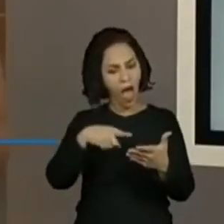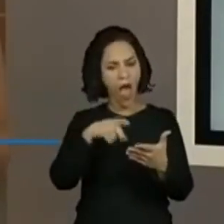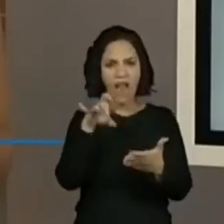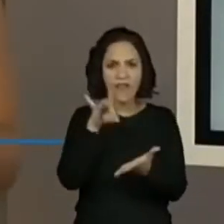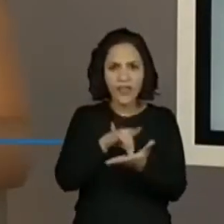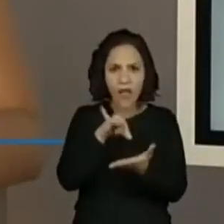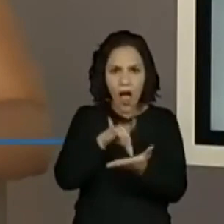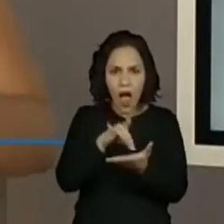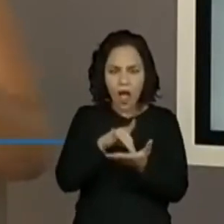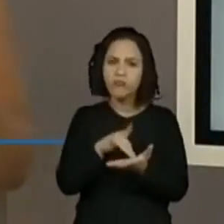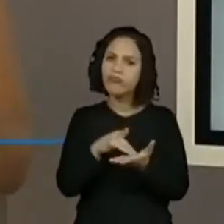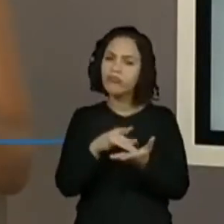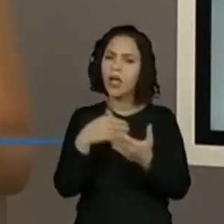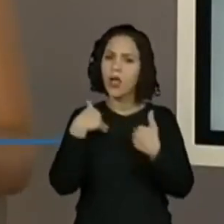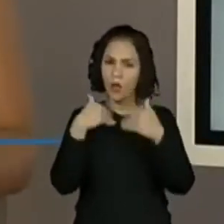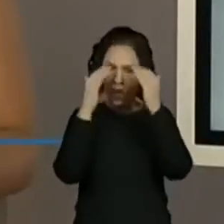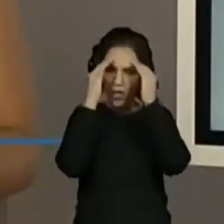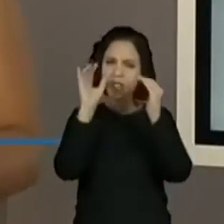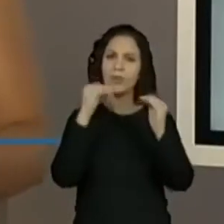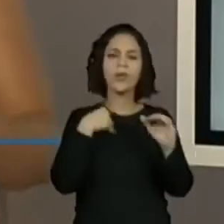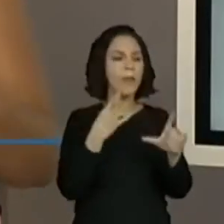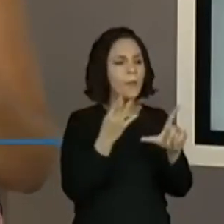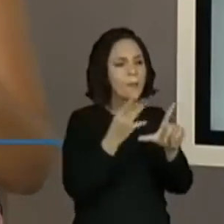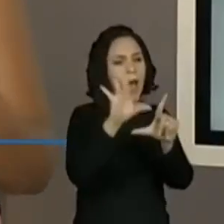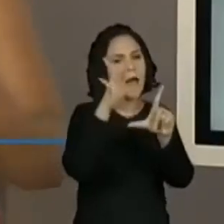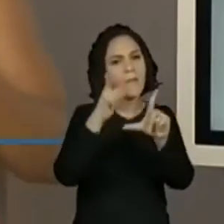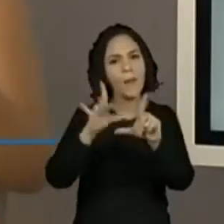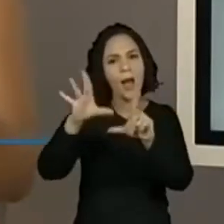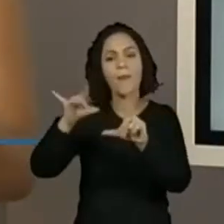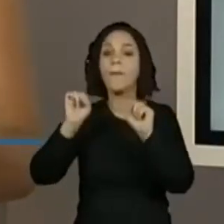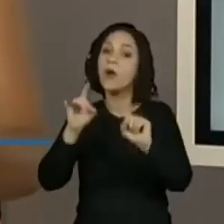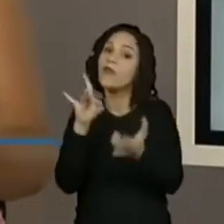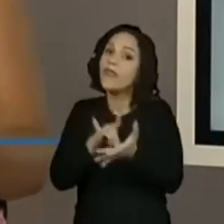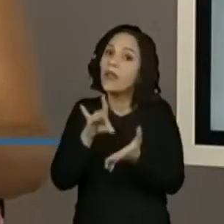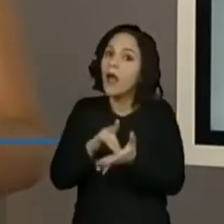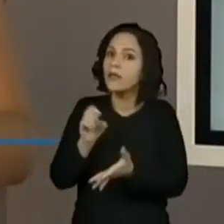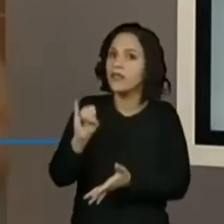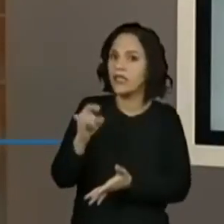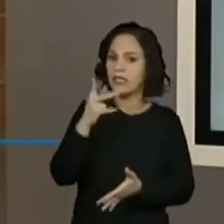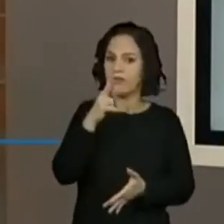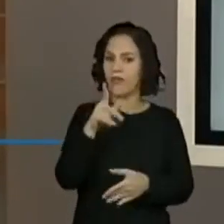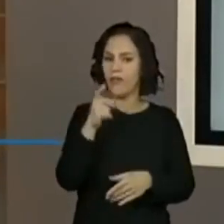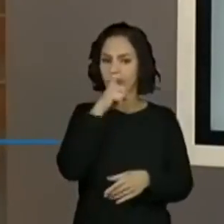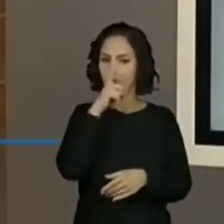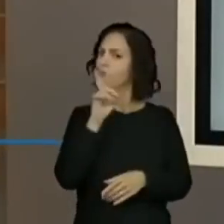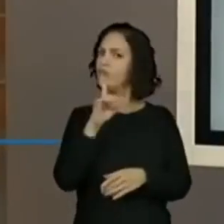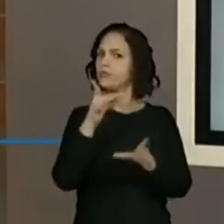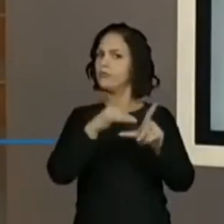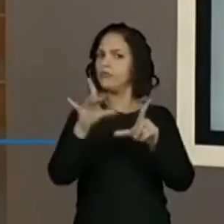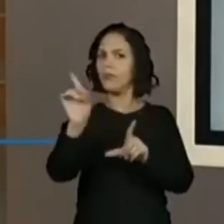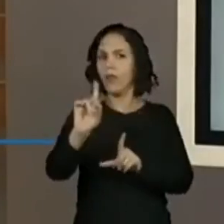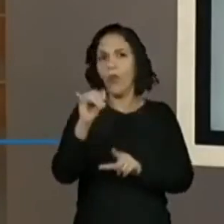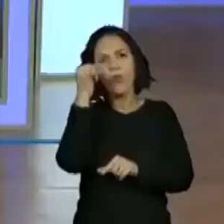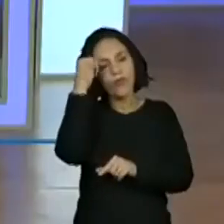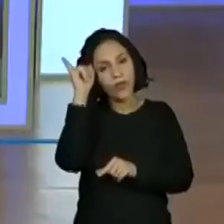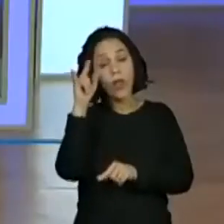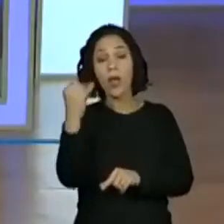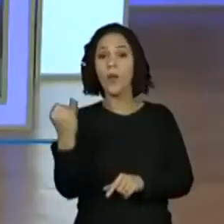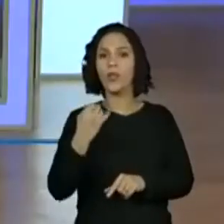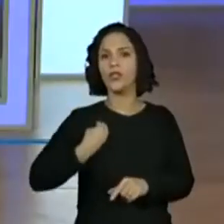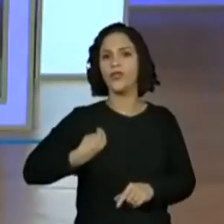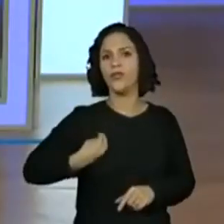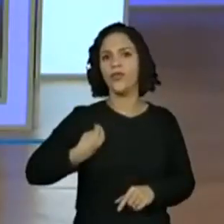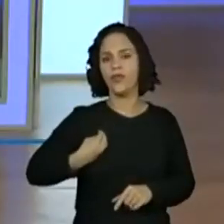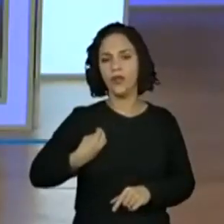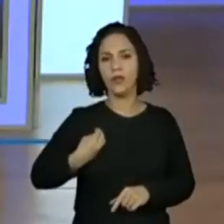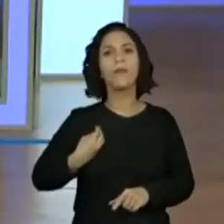respeito, tomando cuidado para não passar notícias falsas, vendo a veracidade das notícias. Então, é um gênero muito importante para a nossa vida, Sim. né,